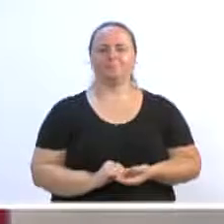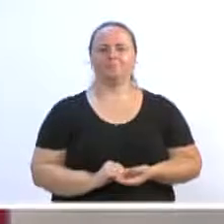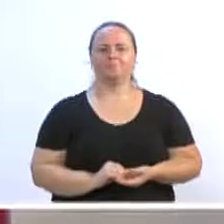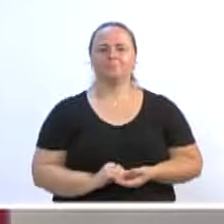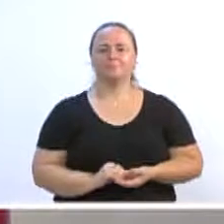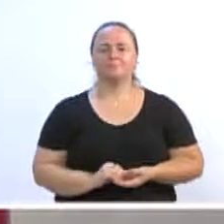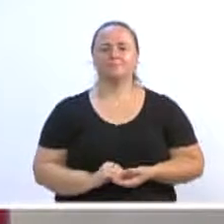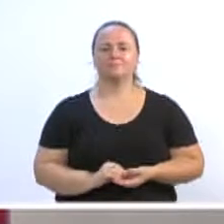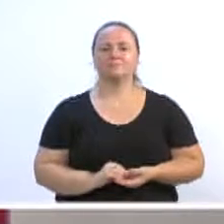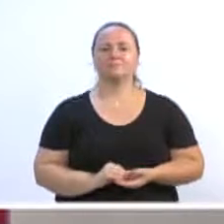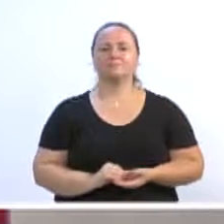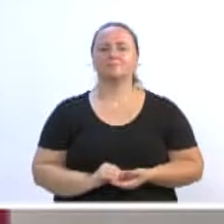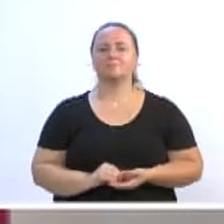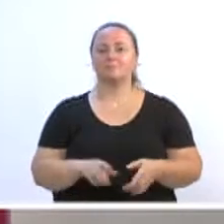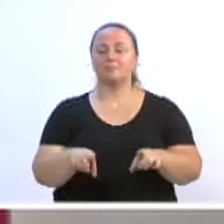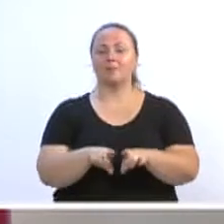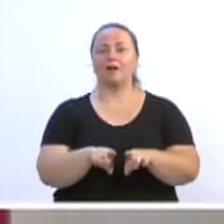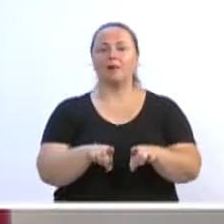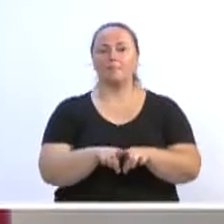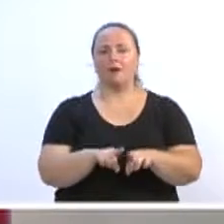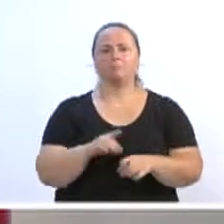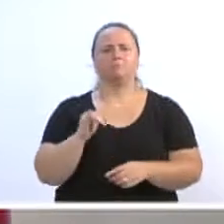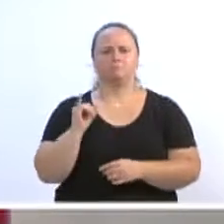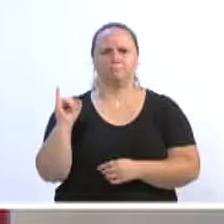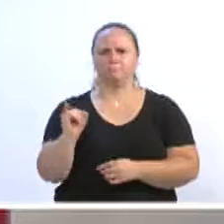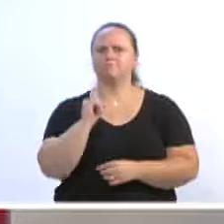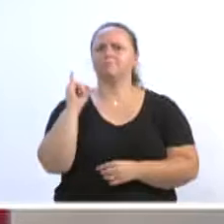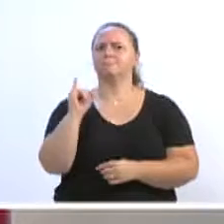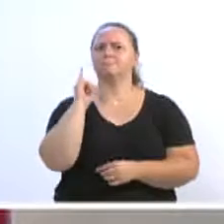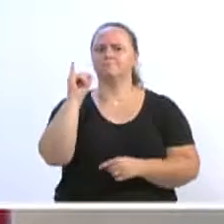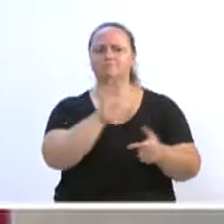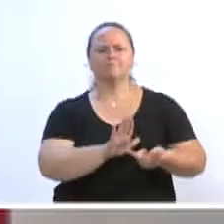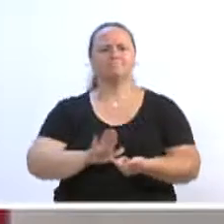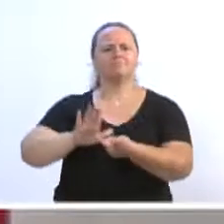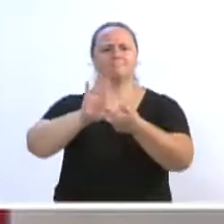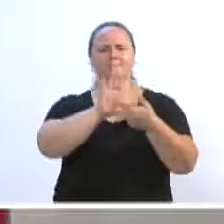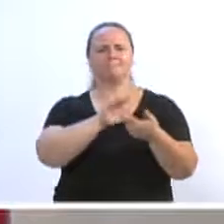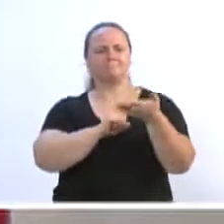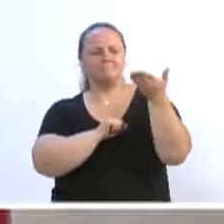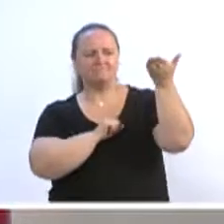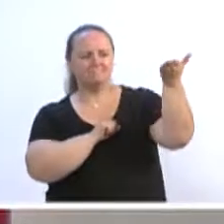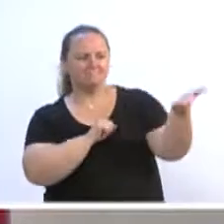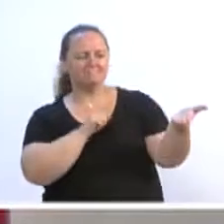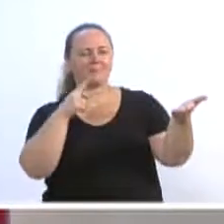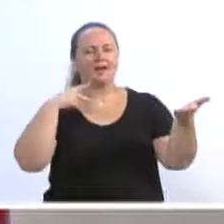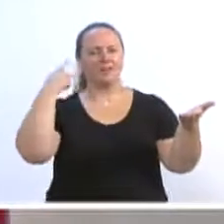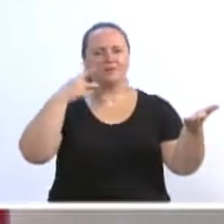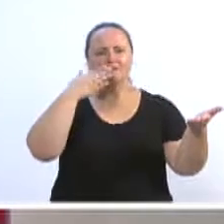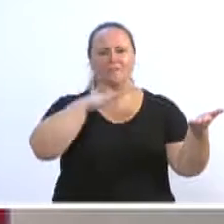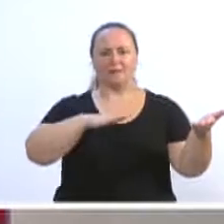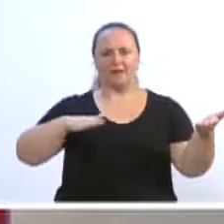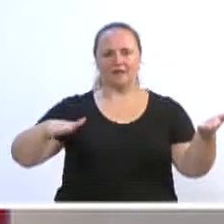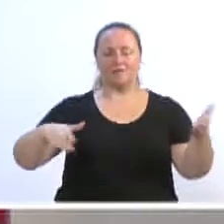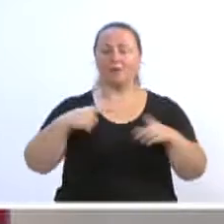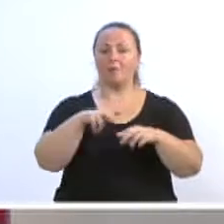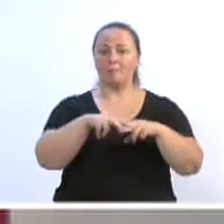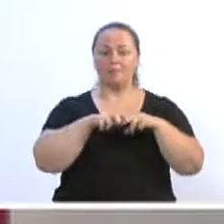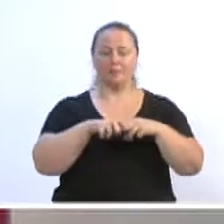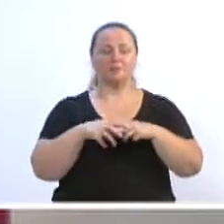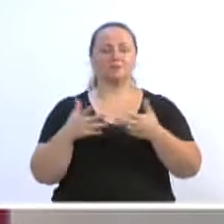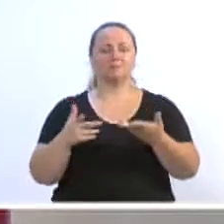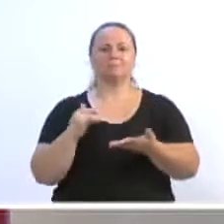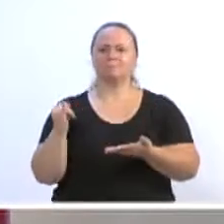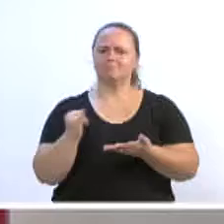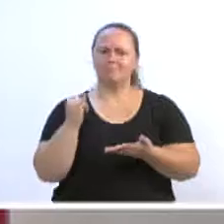geração de empregos tem um destaque forte. E aqui eu me dirijo fundamentalmente aos vereadores mirins, para que saibam da base econômica do